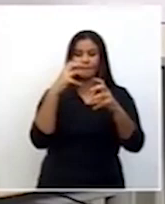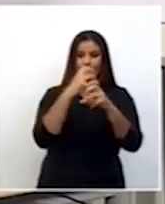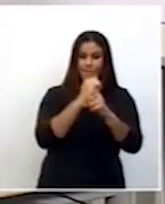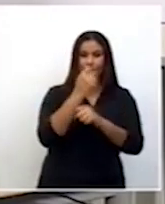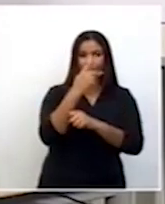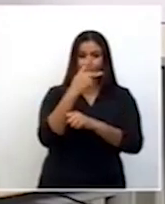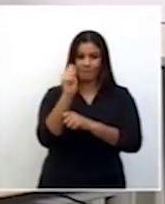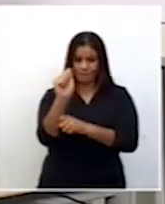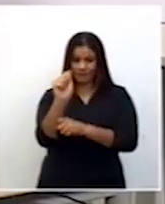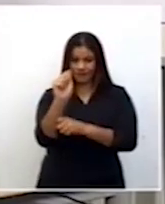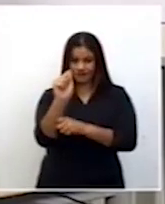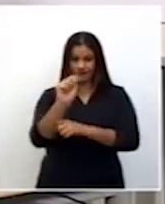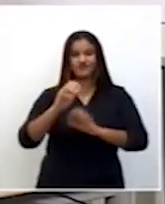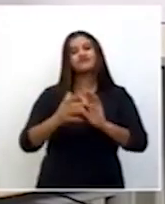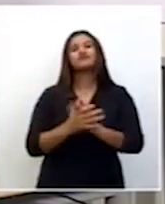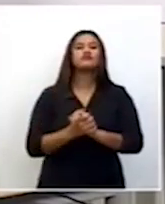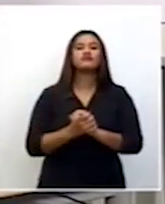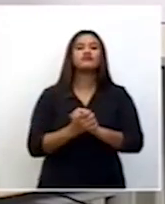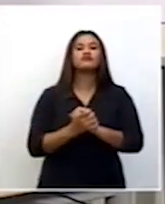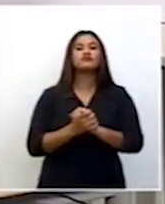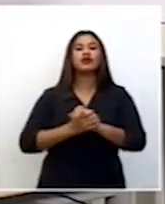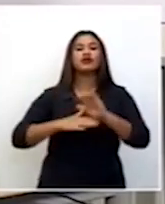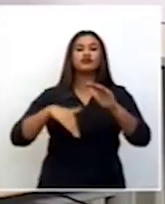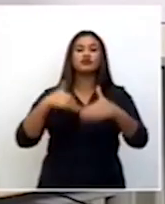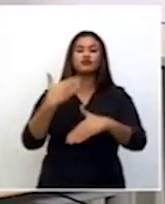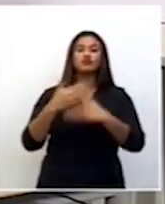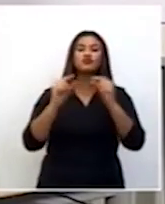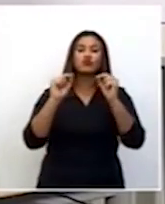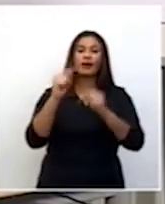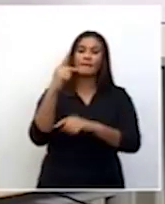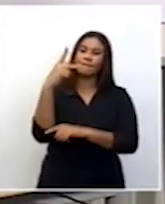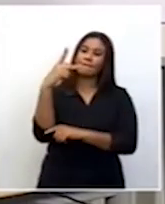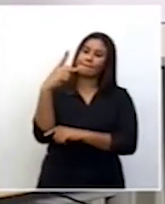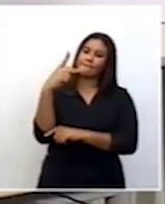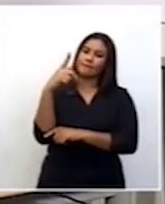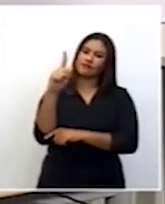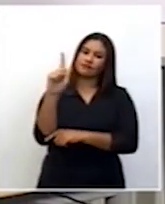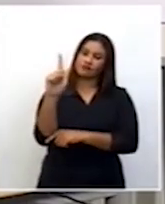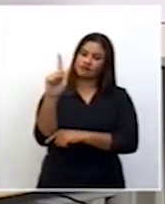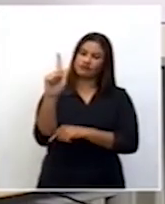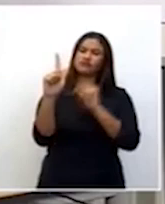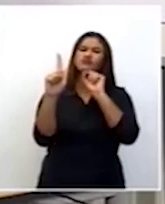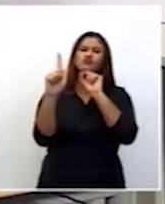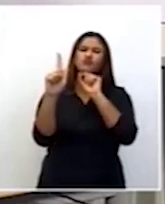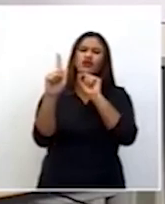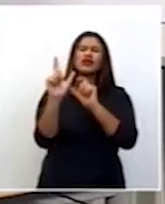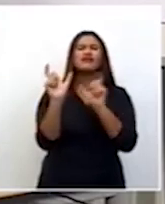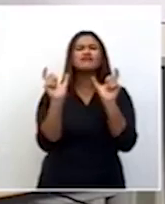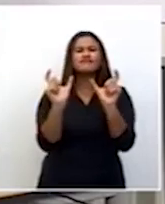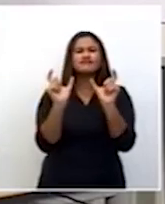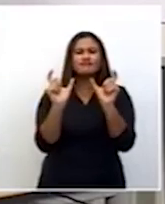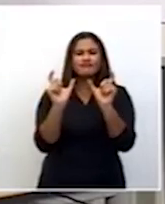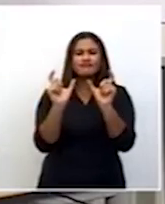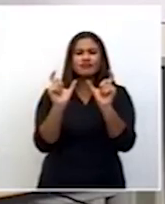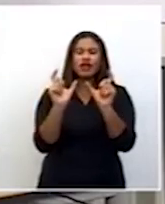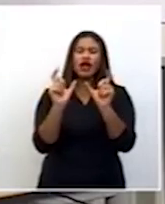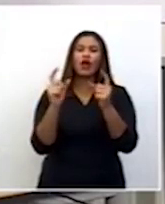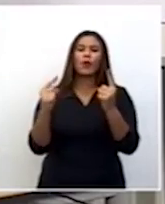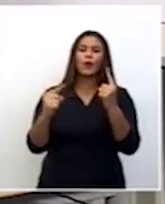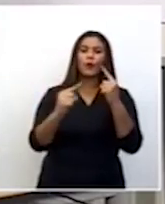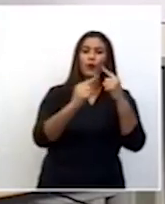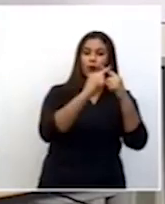Beleza. Em seguida, eu fiz o que é uma PG, só para relembrar. PG é um termo que você